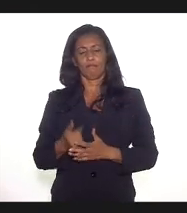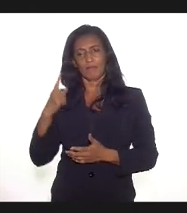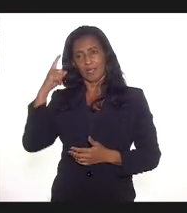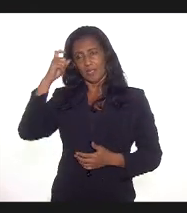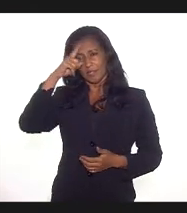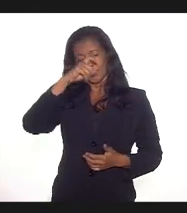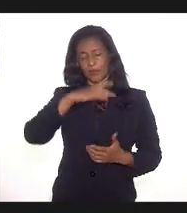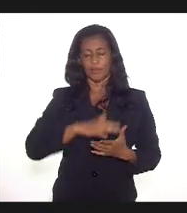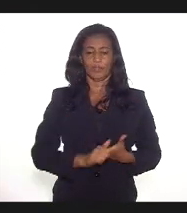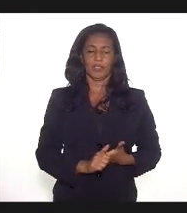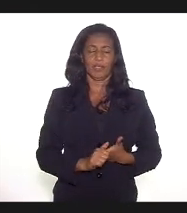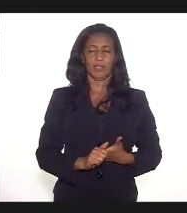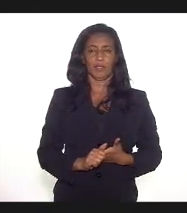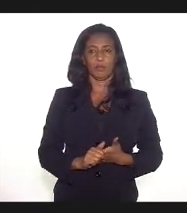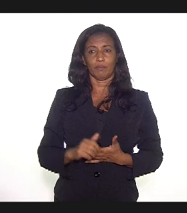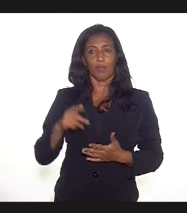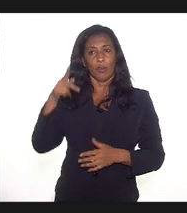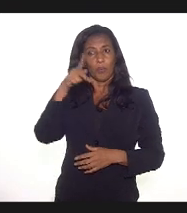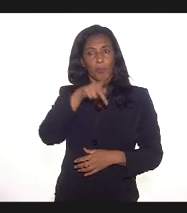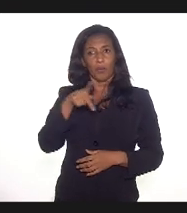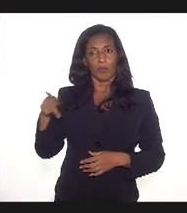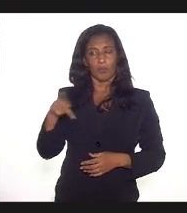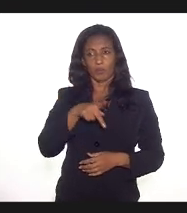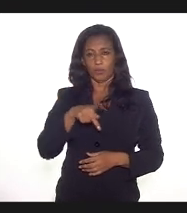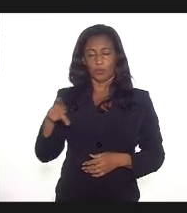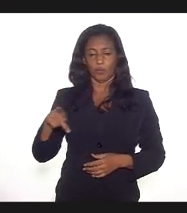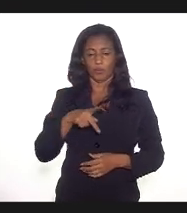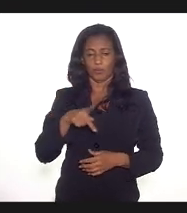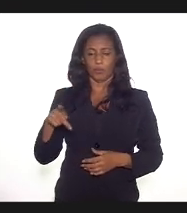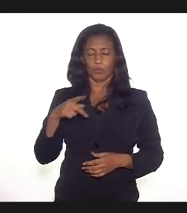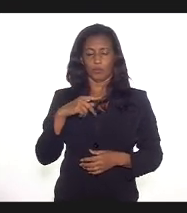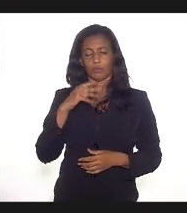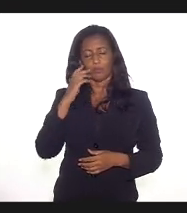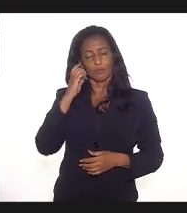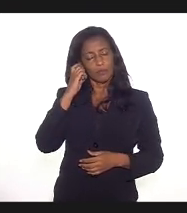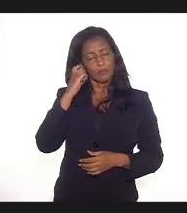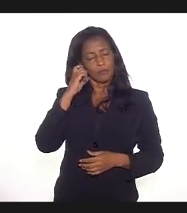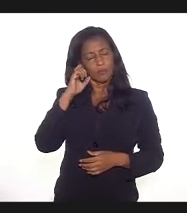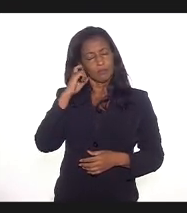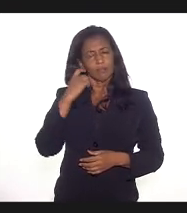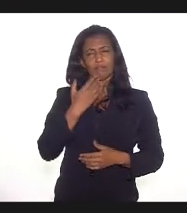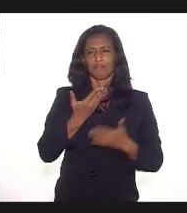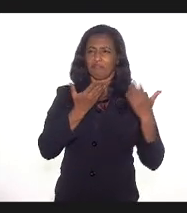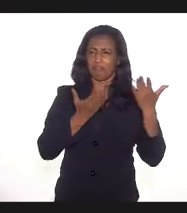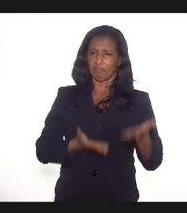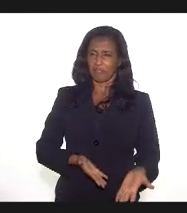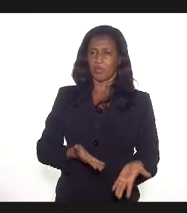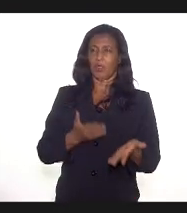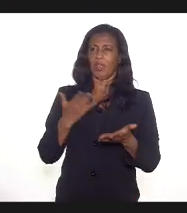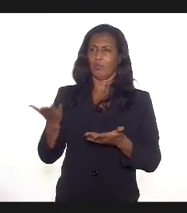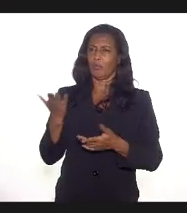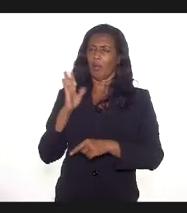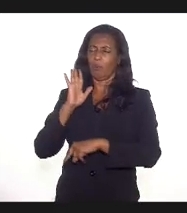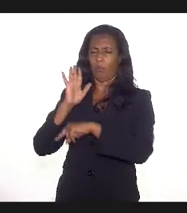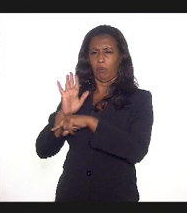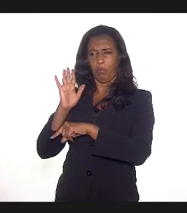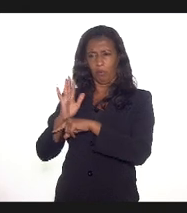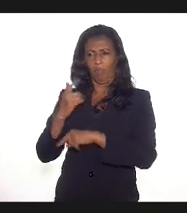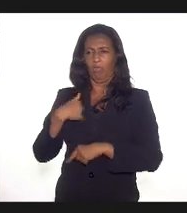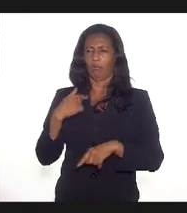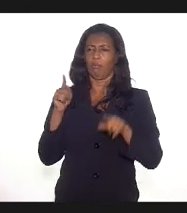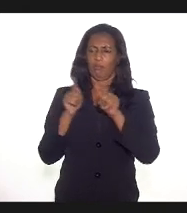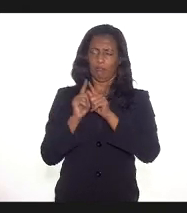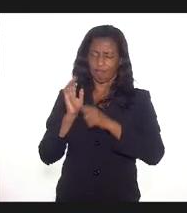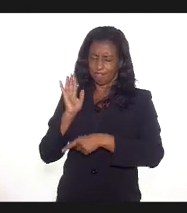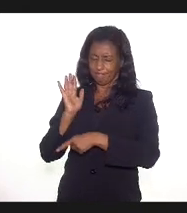difíceis. A situação dos professores, que no meio... A senhora foi a grande defensora, e eu também pude